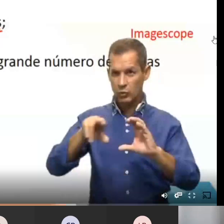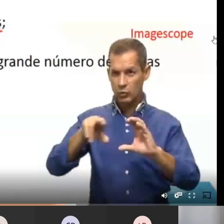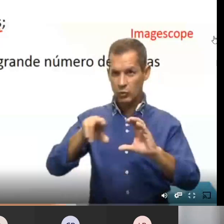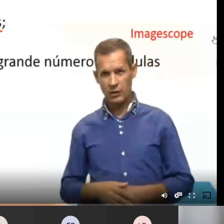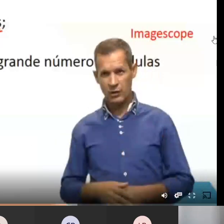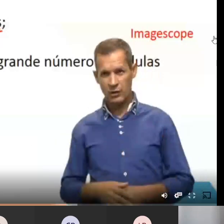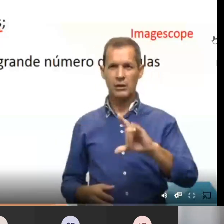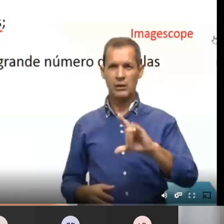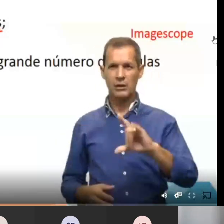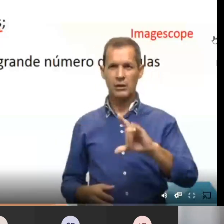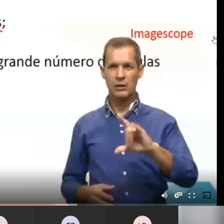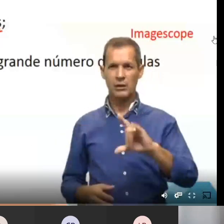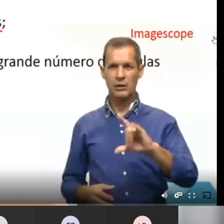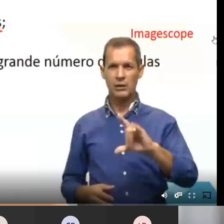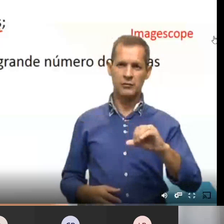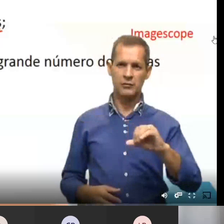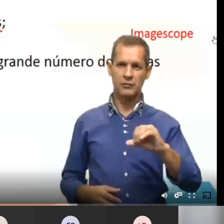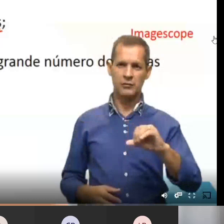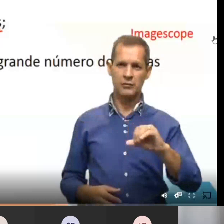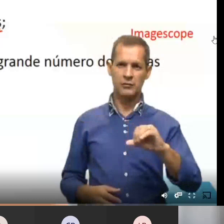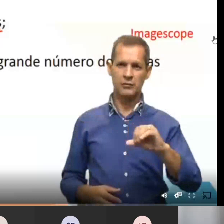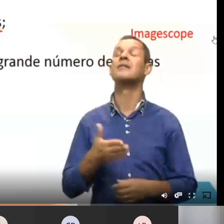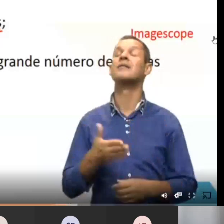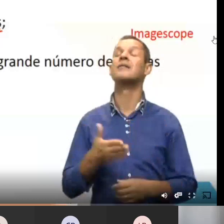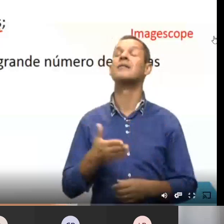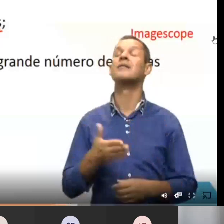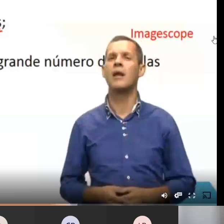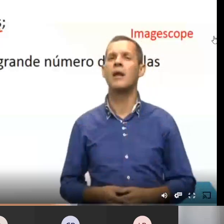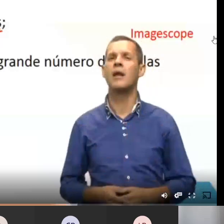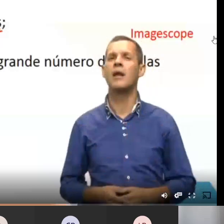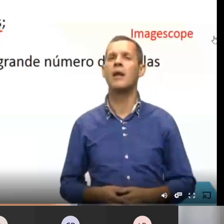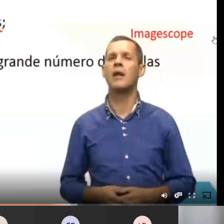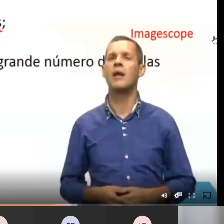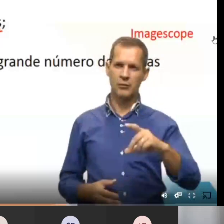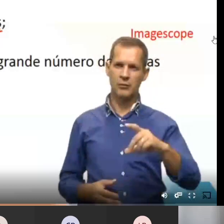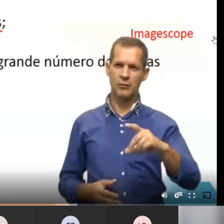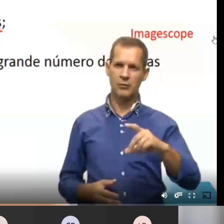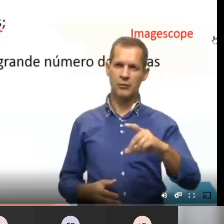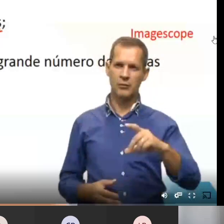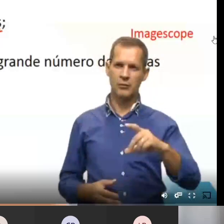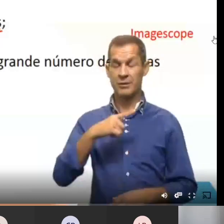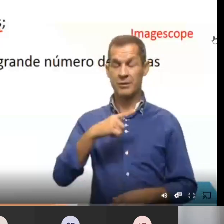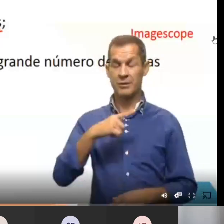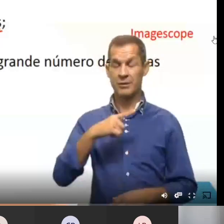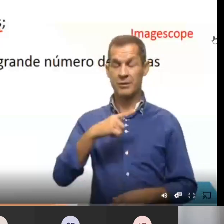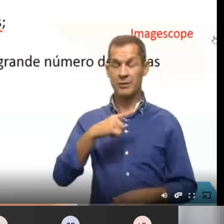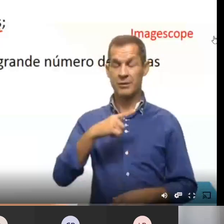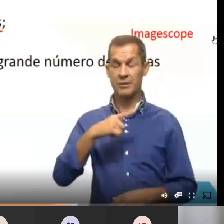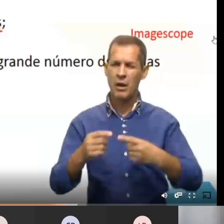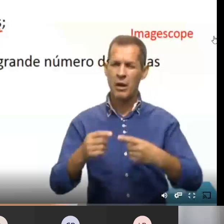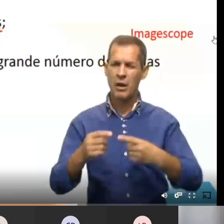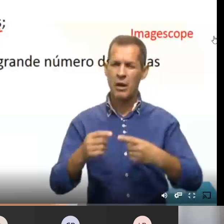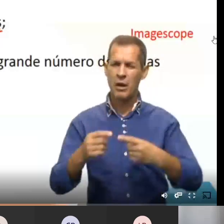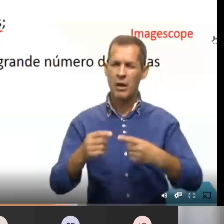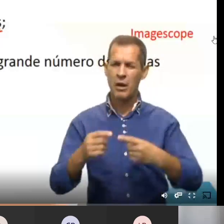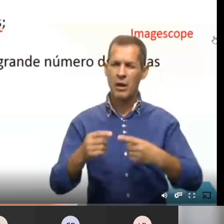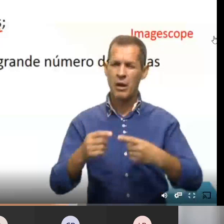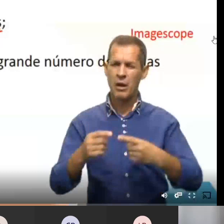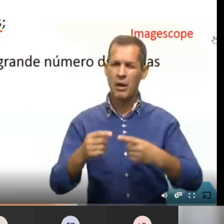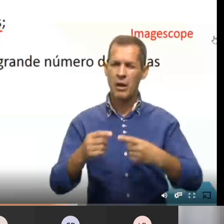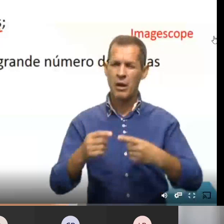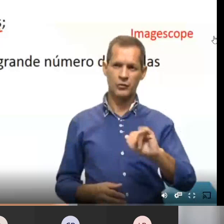principalmente os linfócitos. E aí, na polpa vermelha, teremos uma região mais